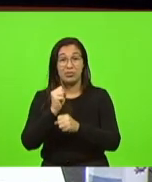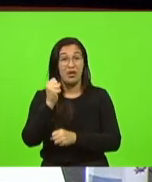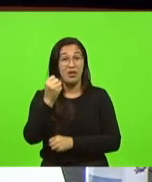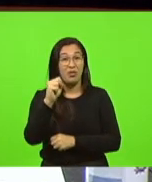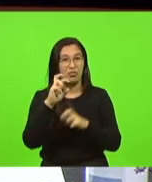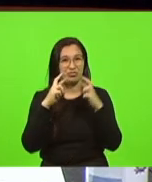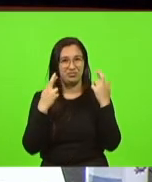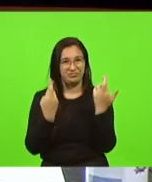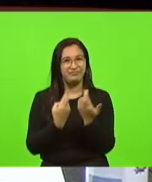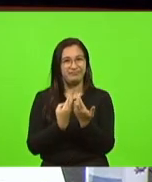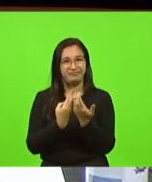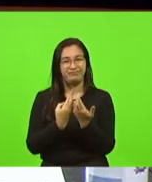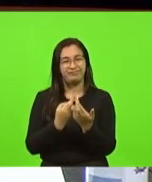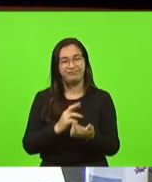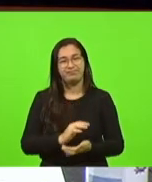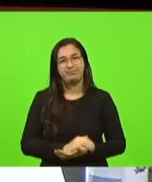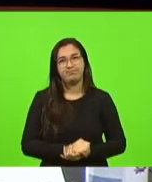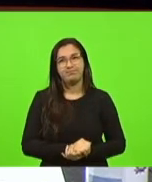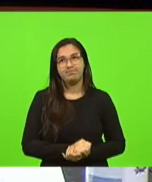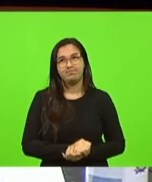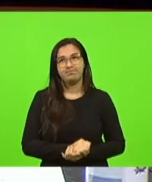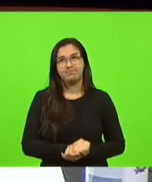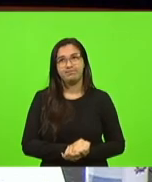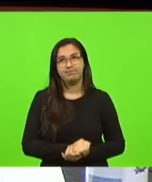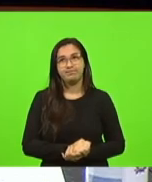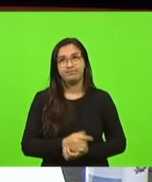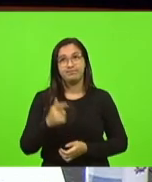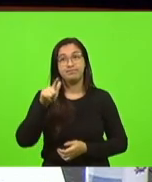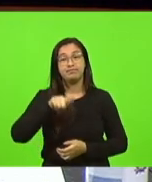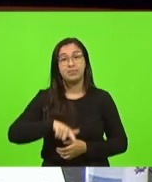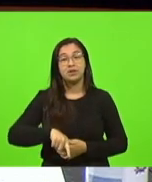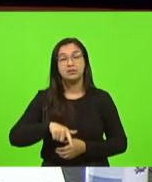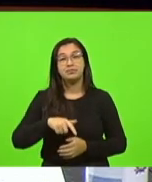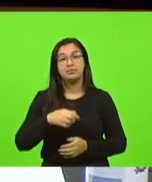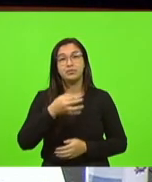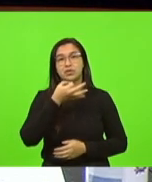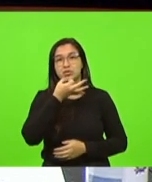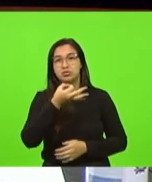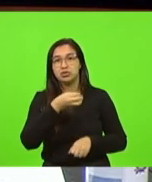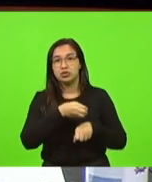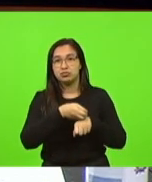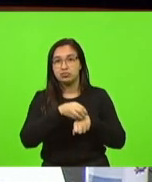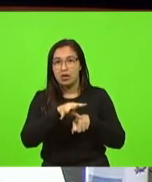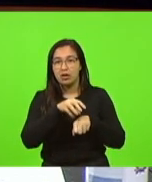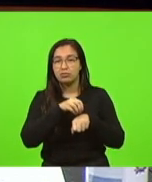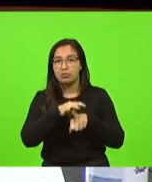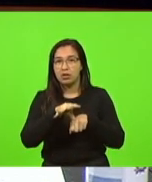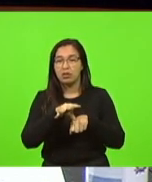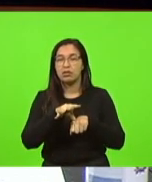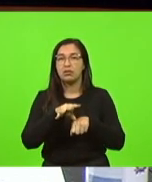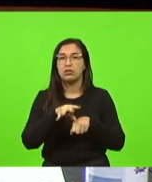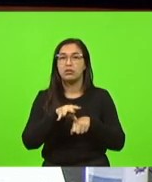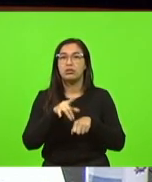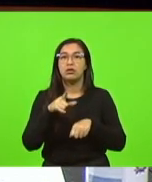e também através das sugestões oferecidas, num total